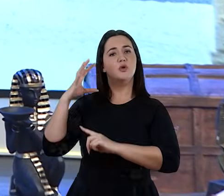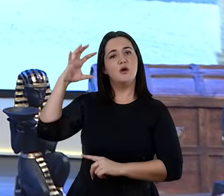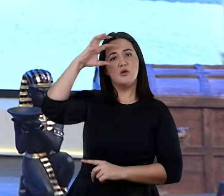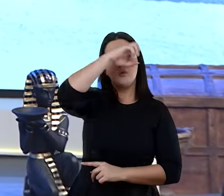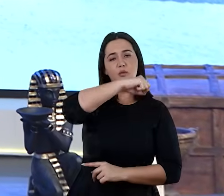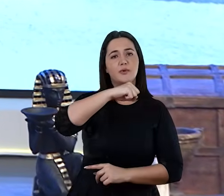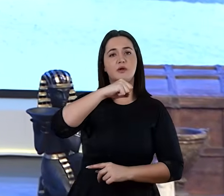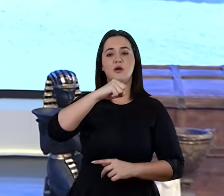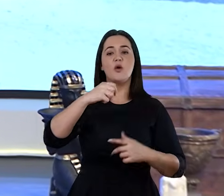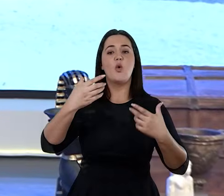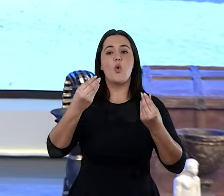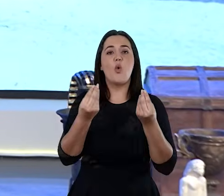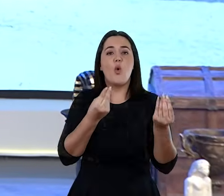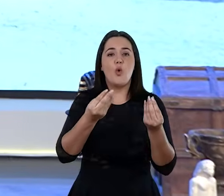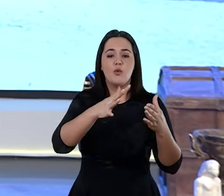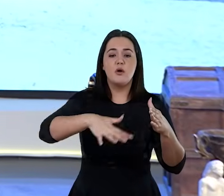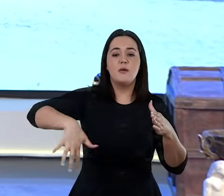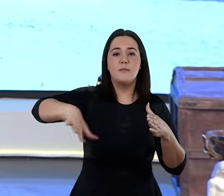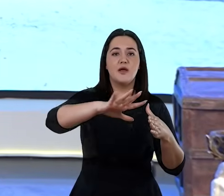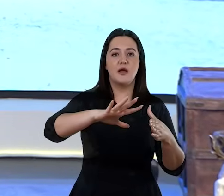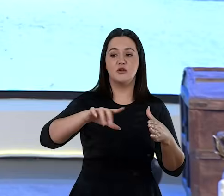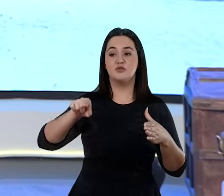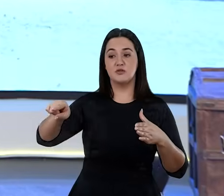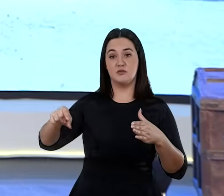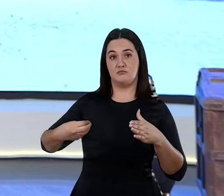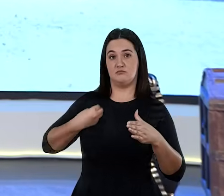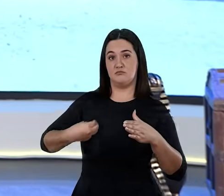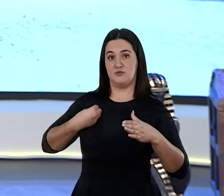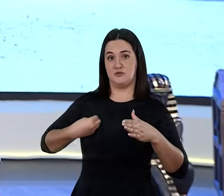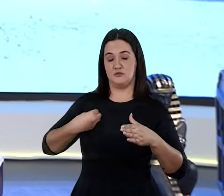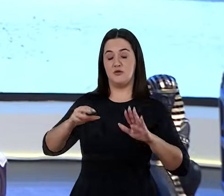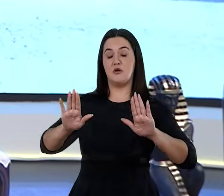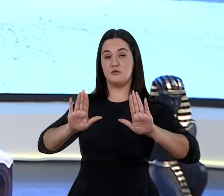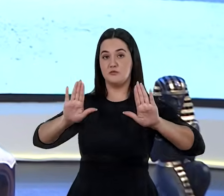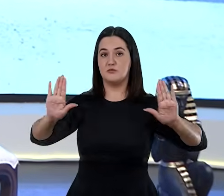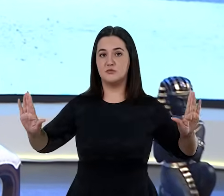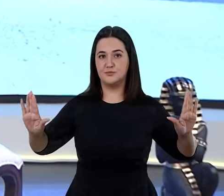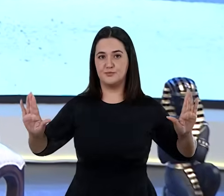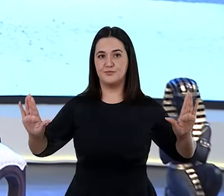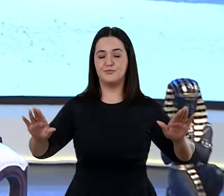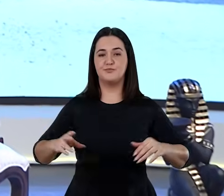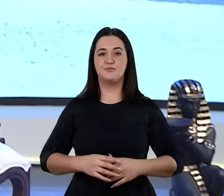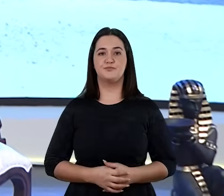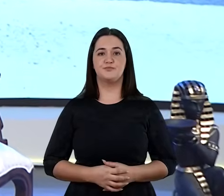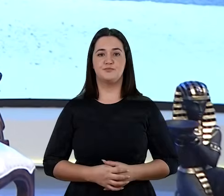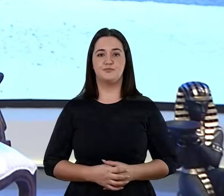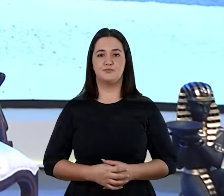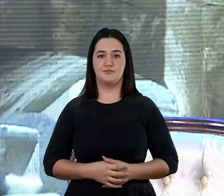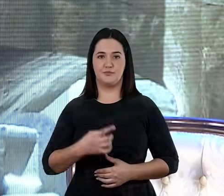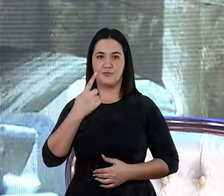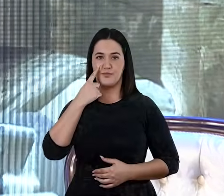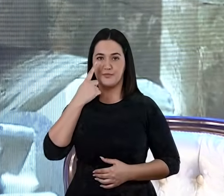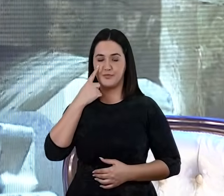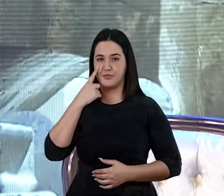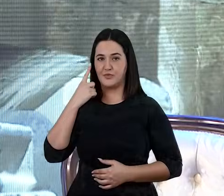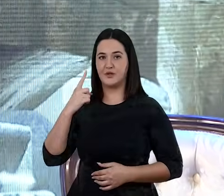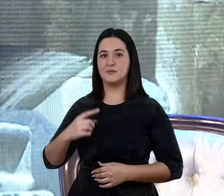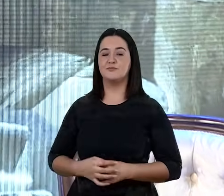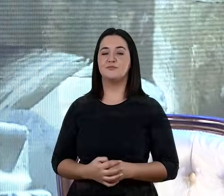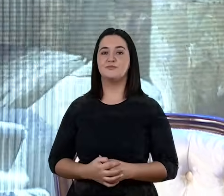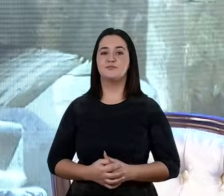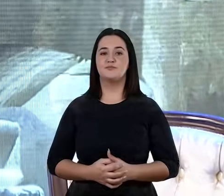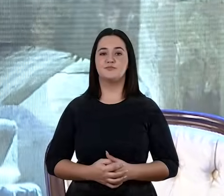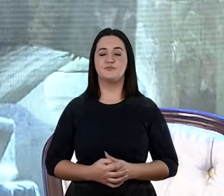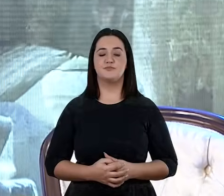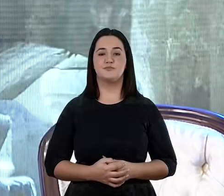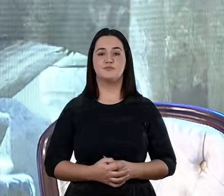a entender um pouco o ambiente no qual Sansão nasceu e viveu. Eu vou pedir à produção para colocar aqui na tela